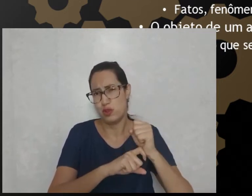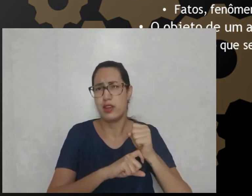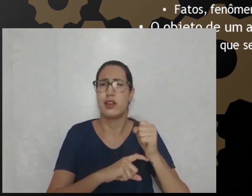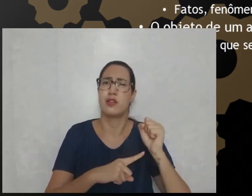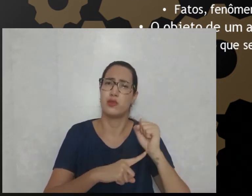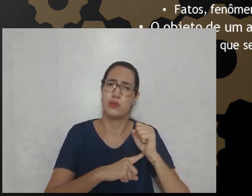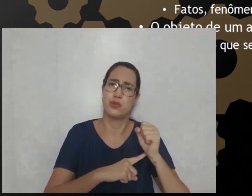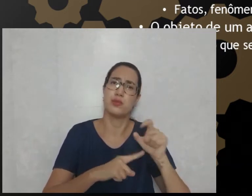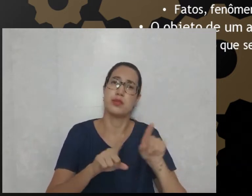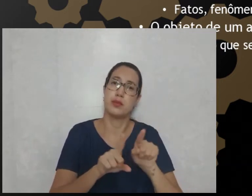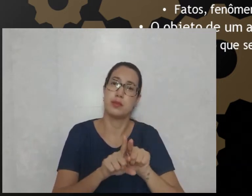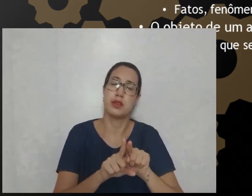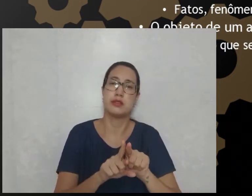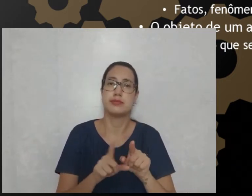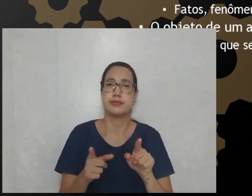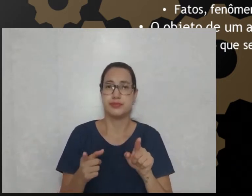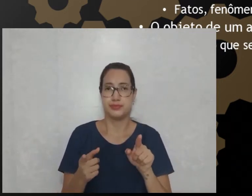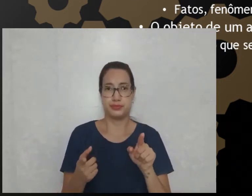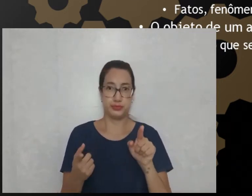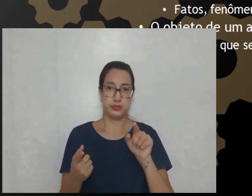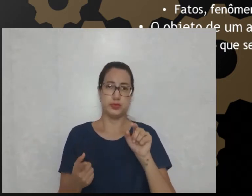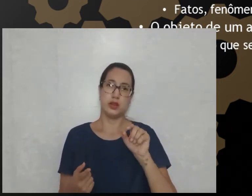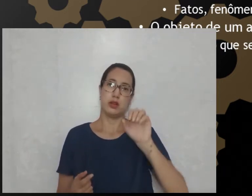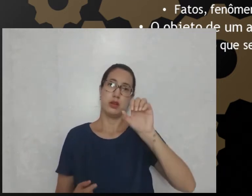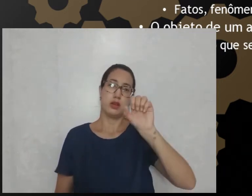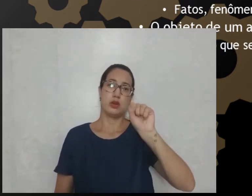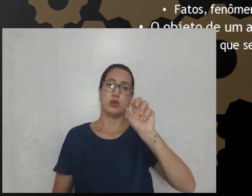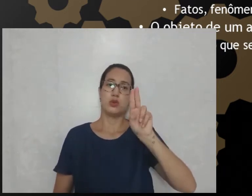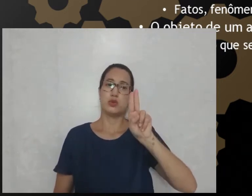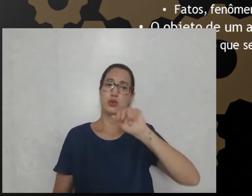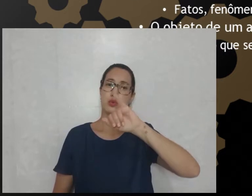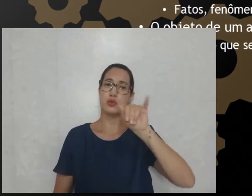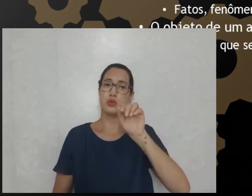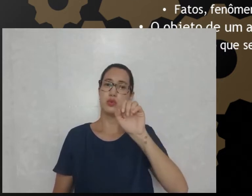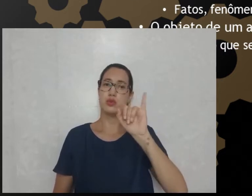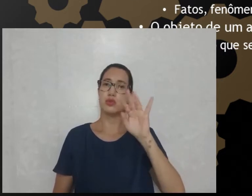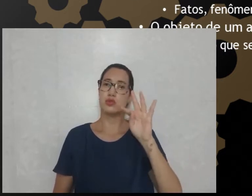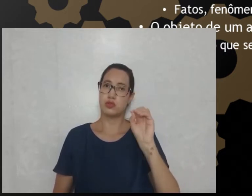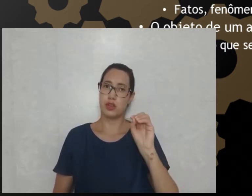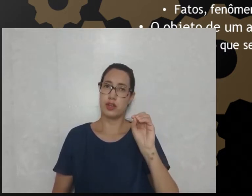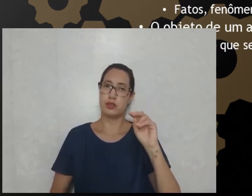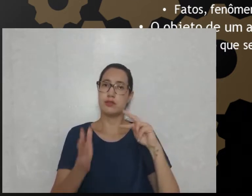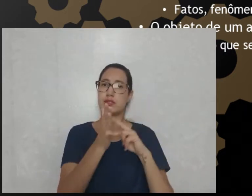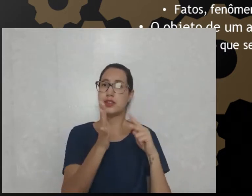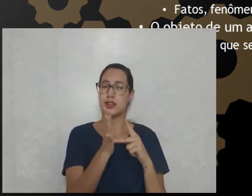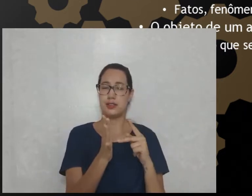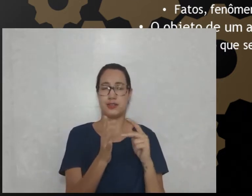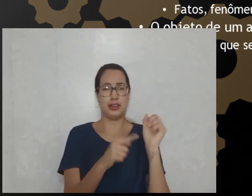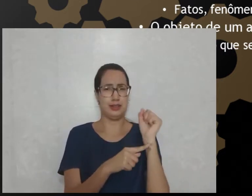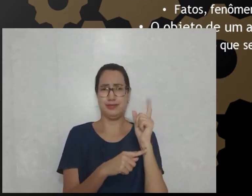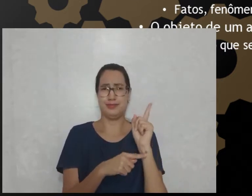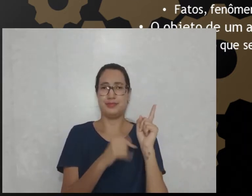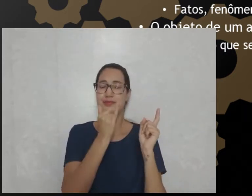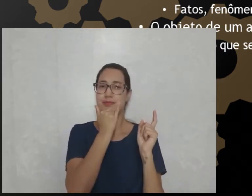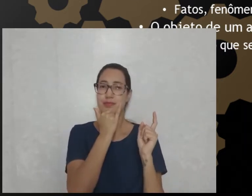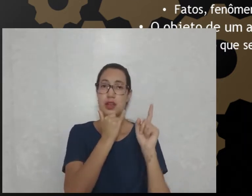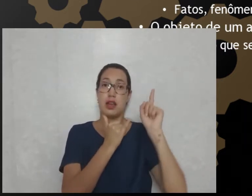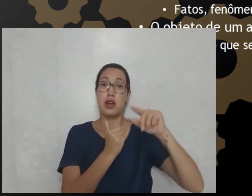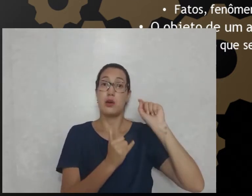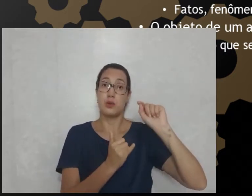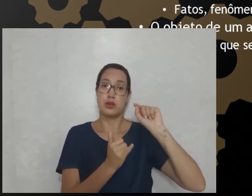é a realidade a respeito da qual se deseja saber alguma coisa. Seria o nosso universo de referência. Então, você pode pensar,